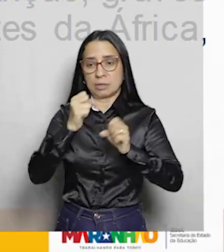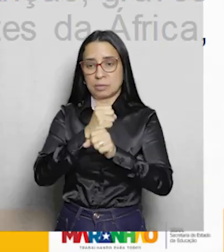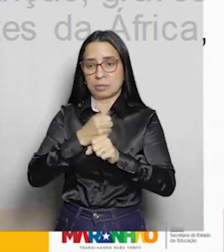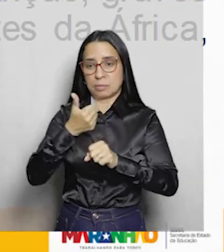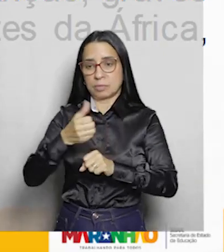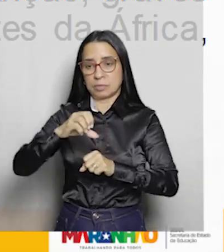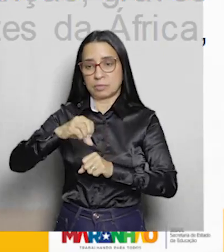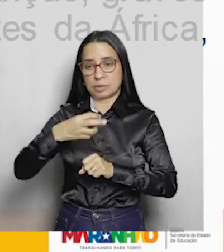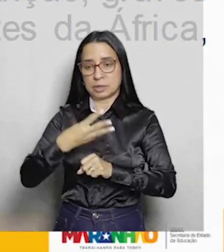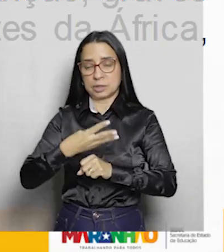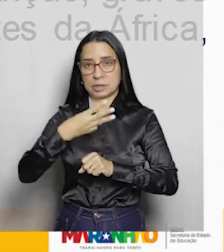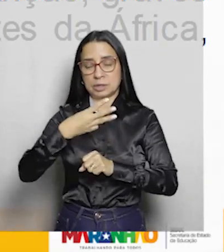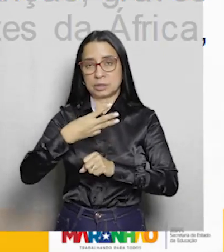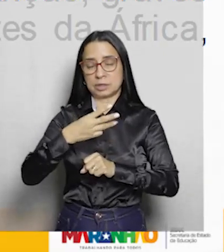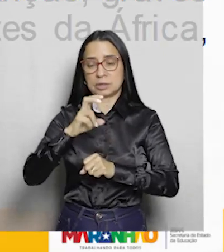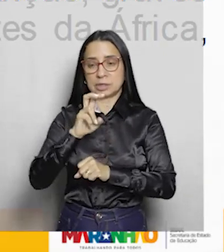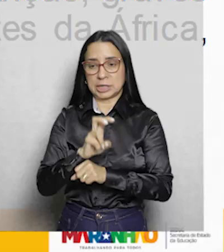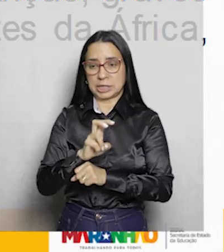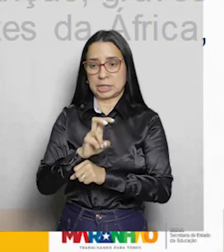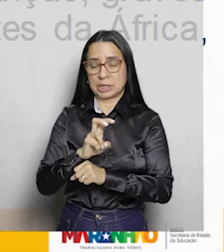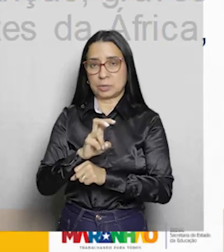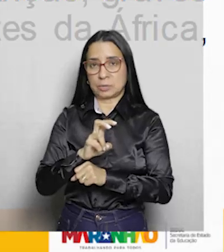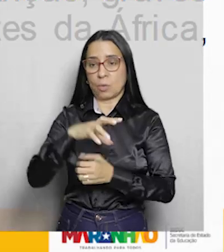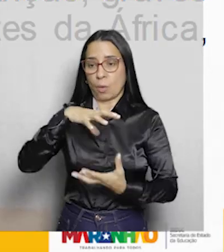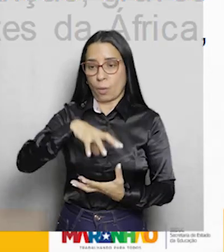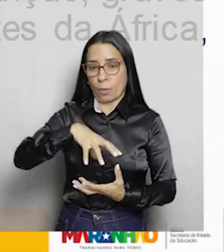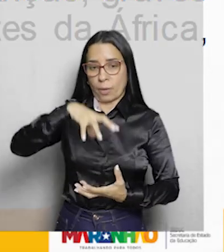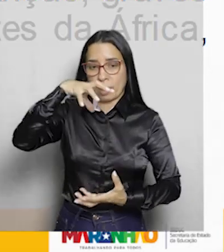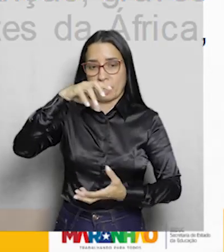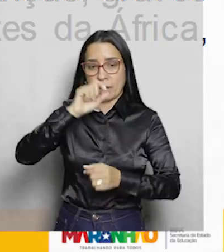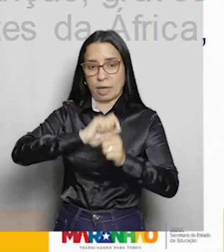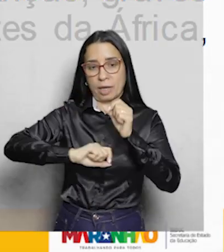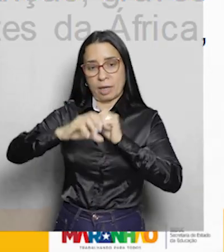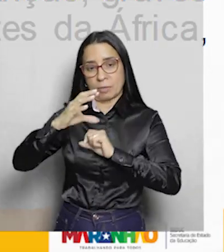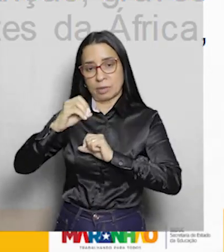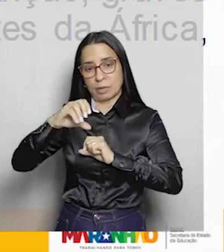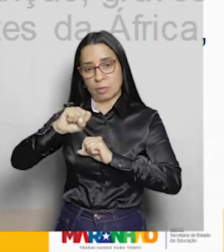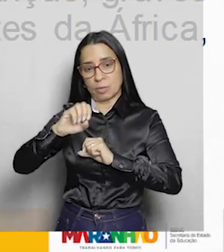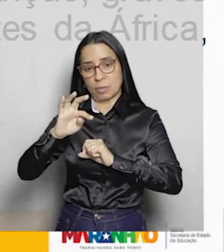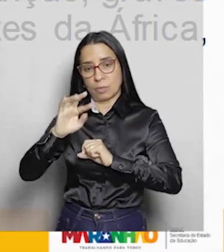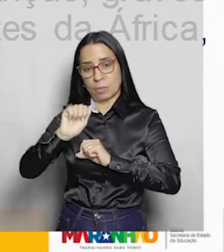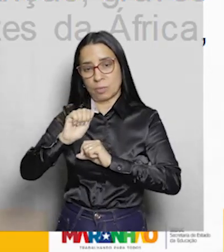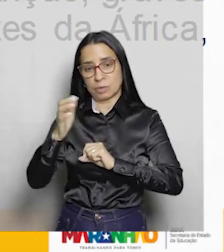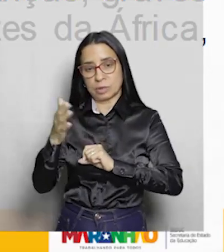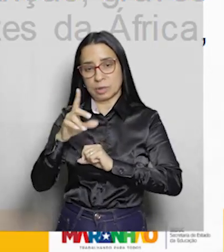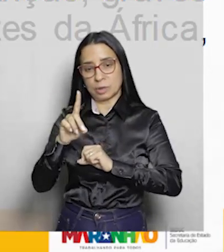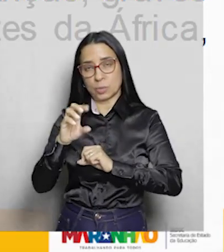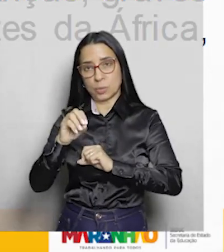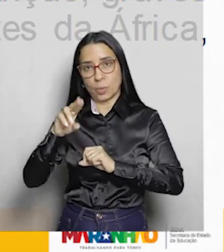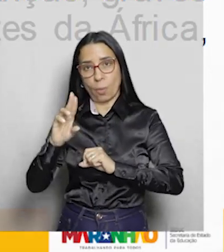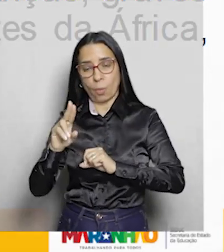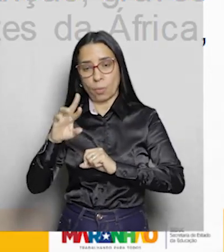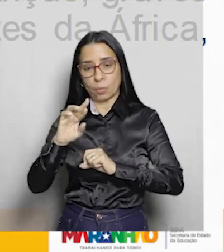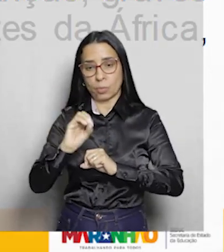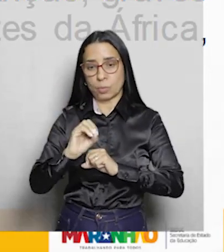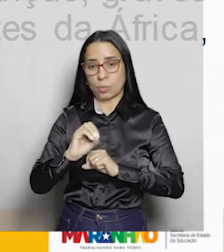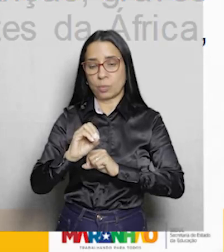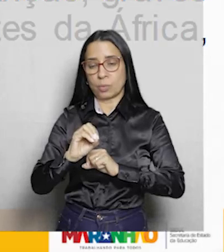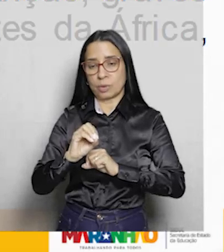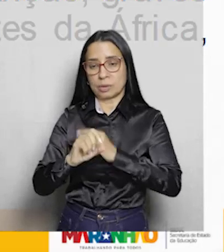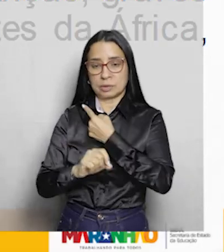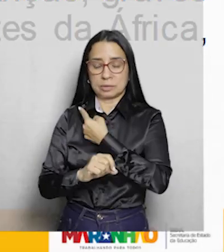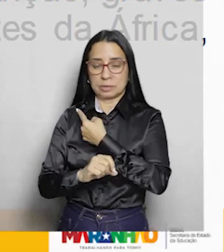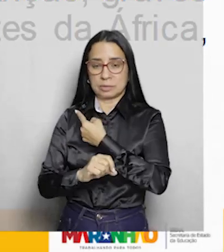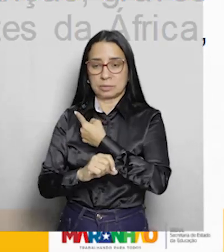1935. Cacau na Costa do Ouro, amendoim no Senegal, olha só, né? As fontes